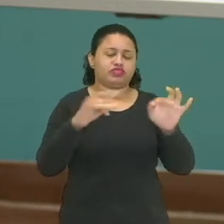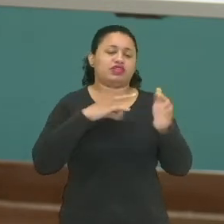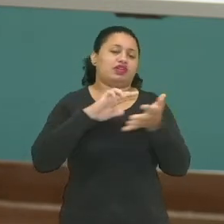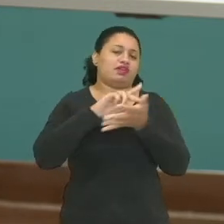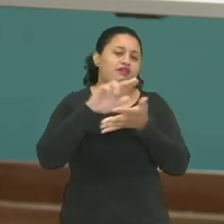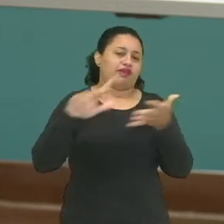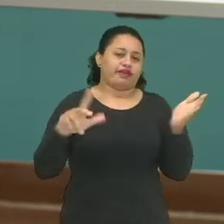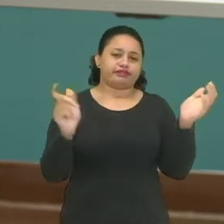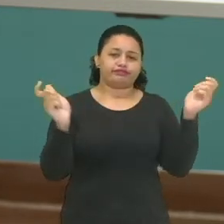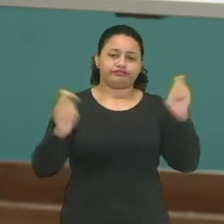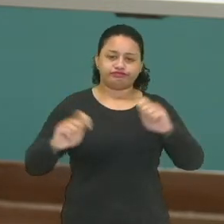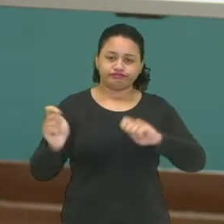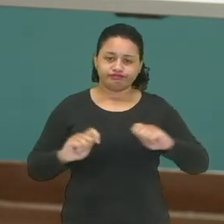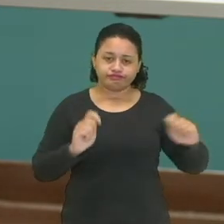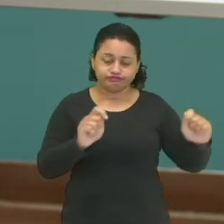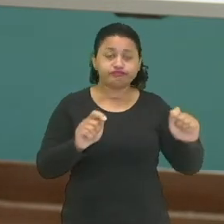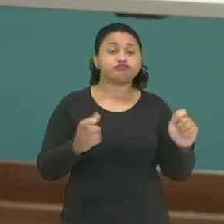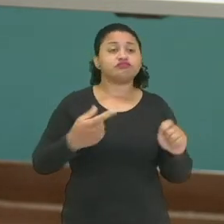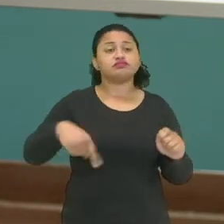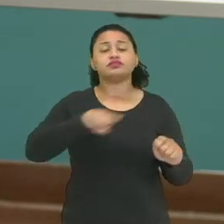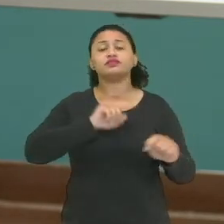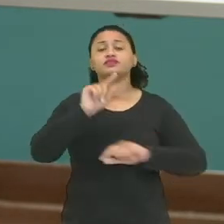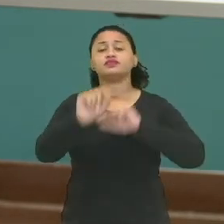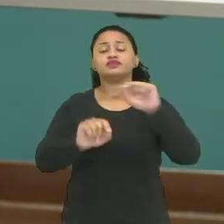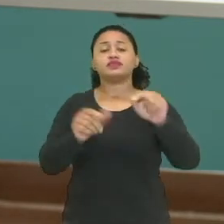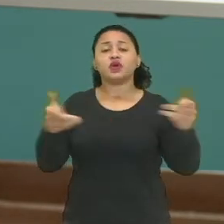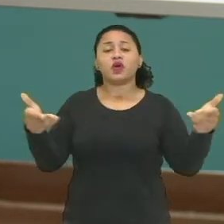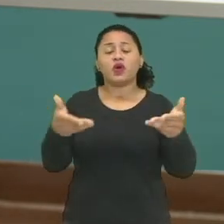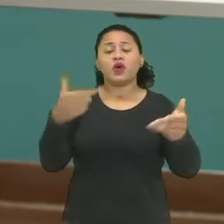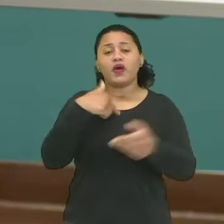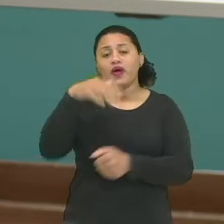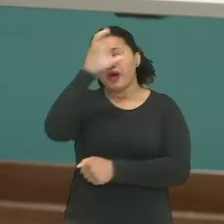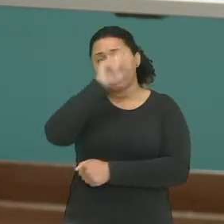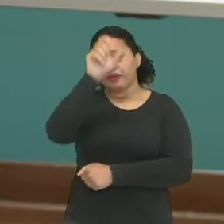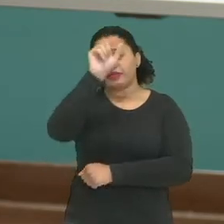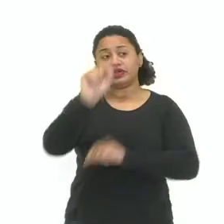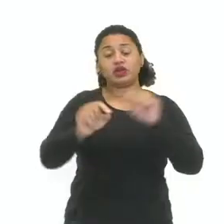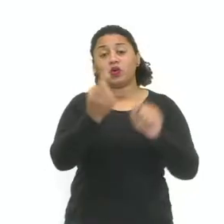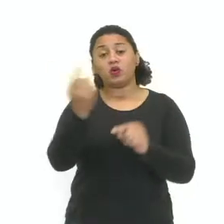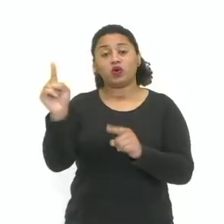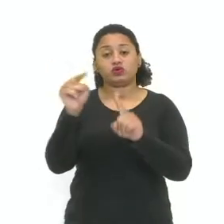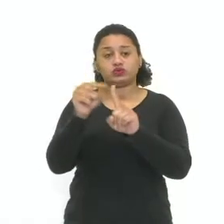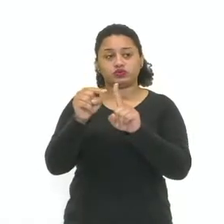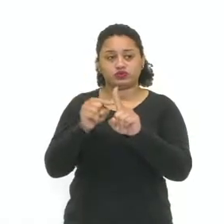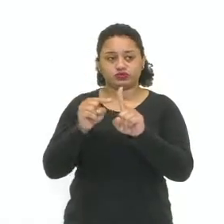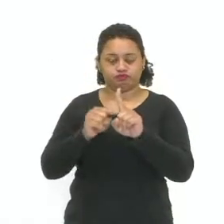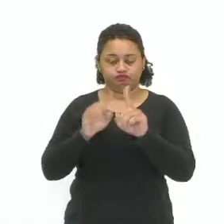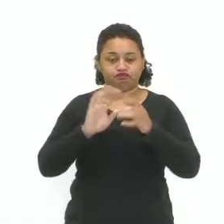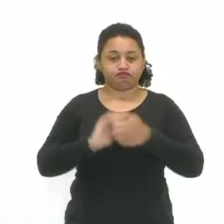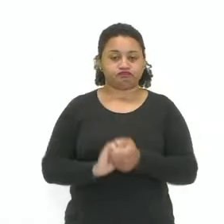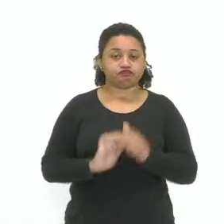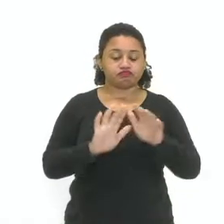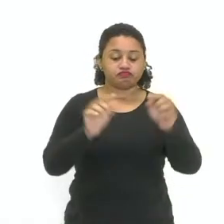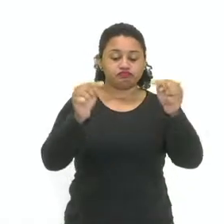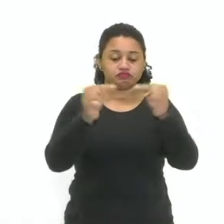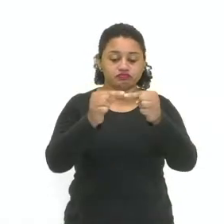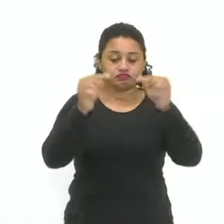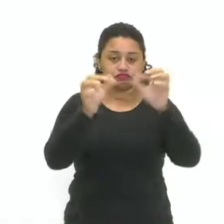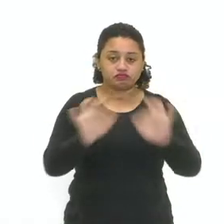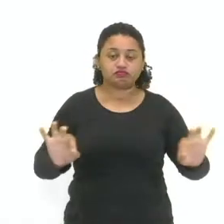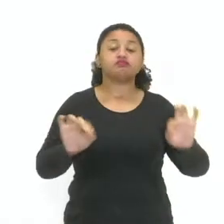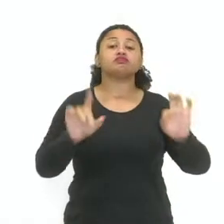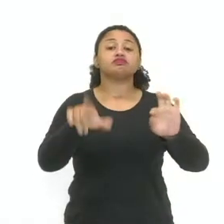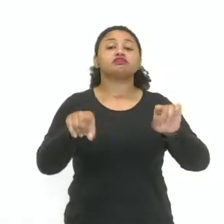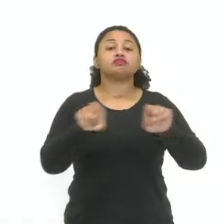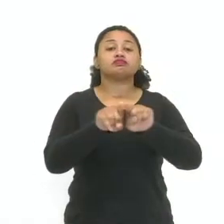de possibilidades, a gente vai então hoje aprender mais uma. Então, dentro da combinação simples, está